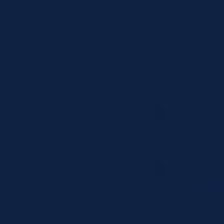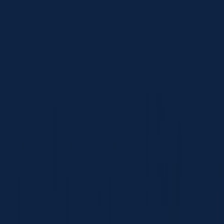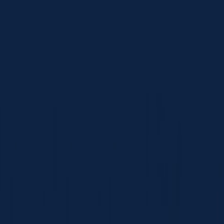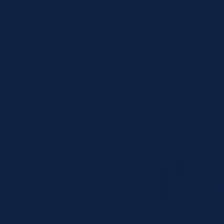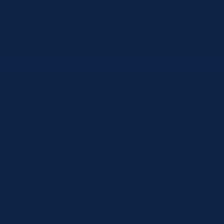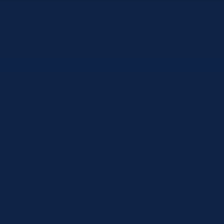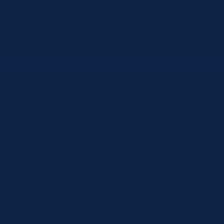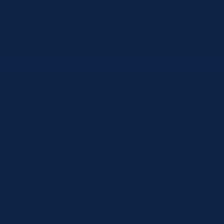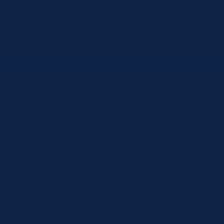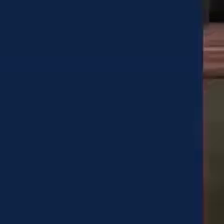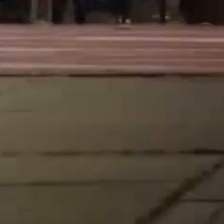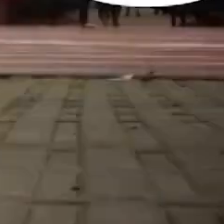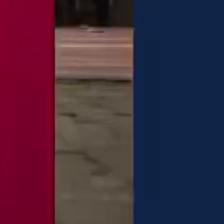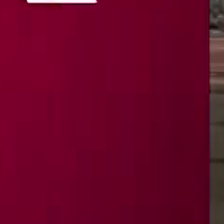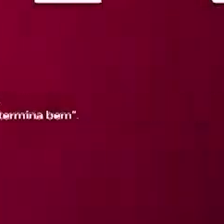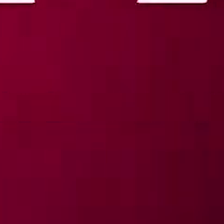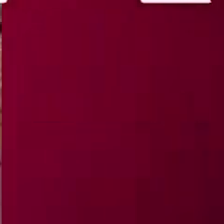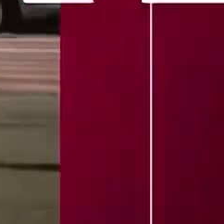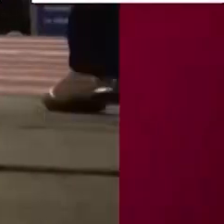Música